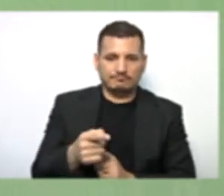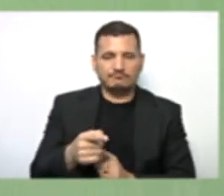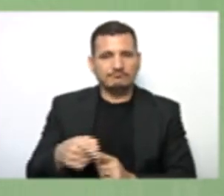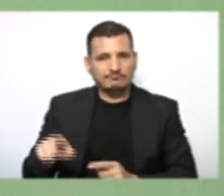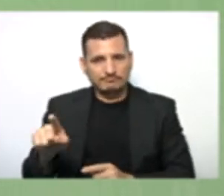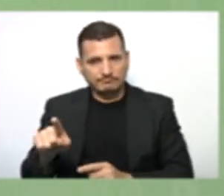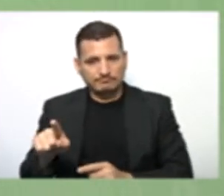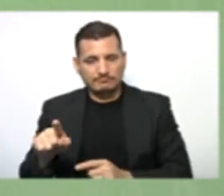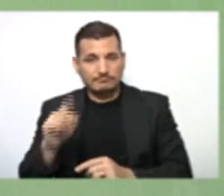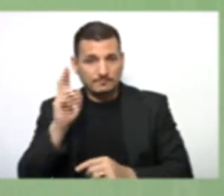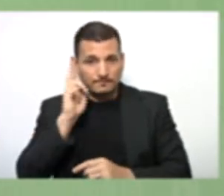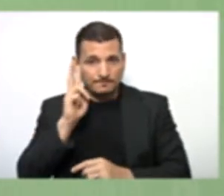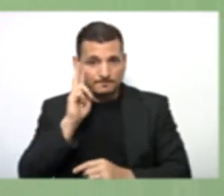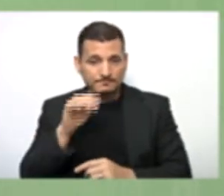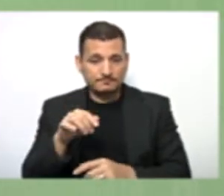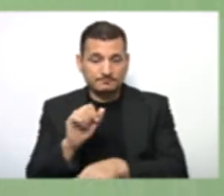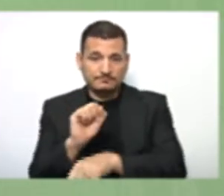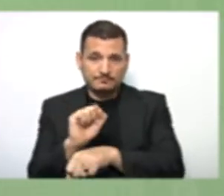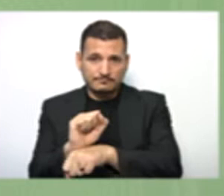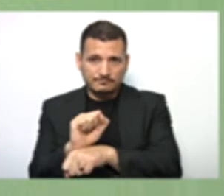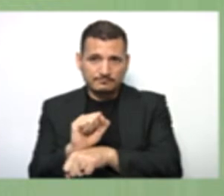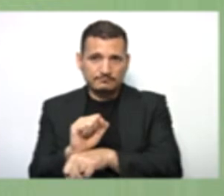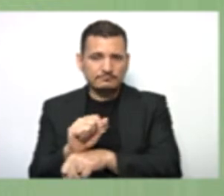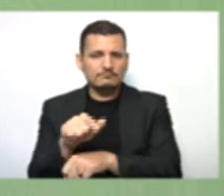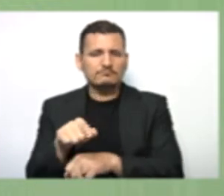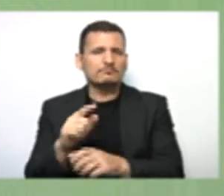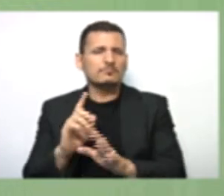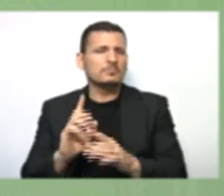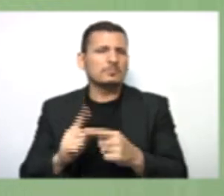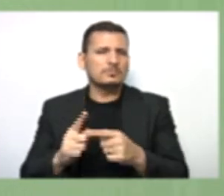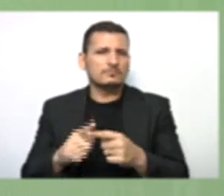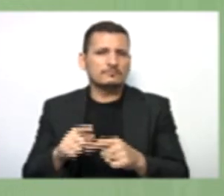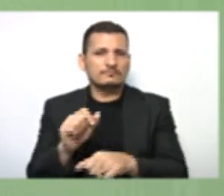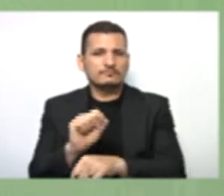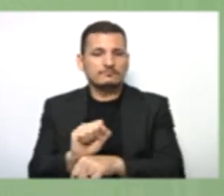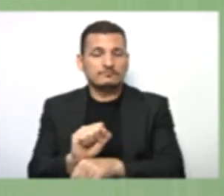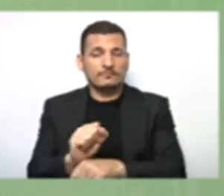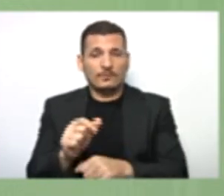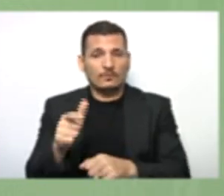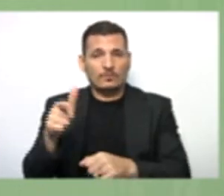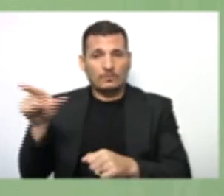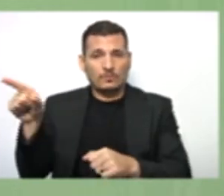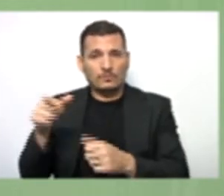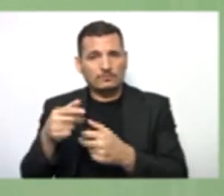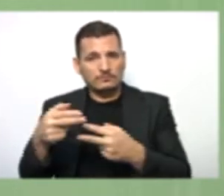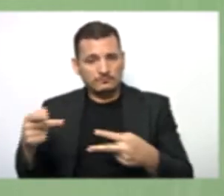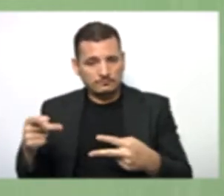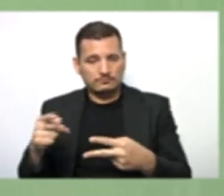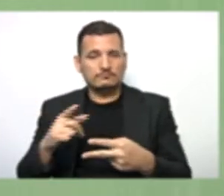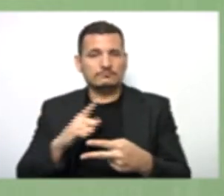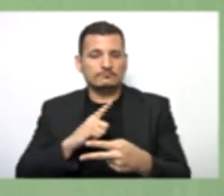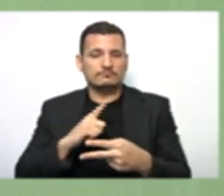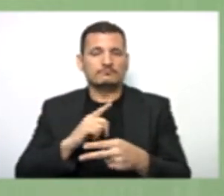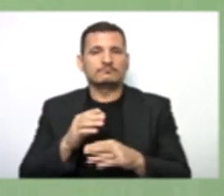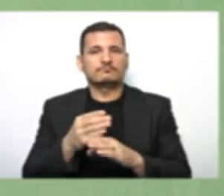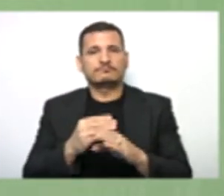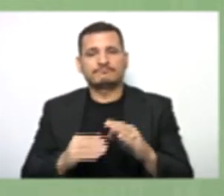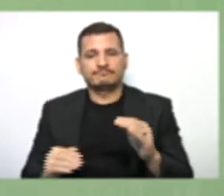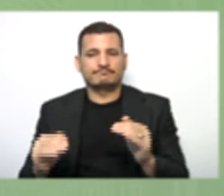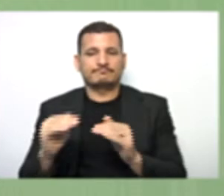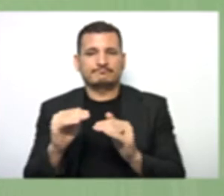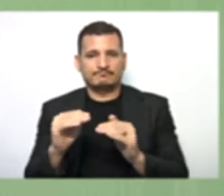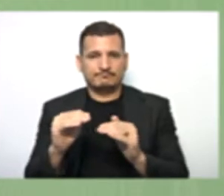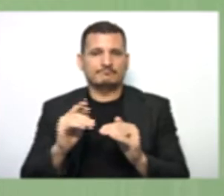Lembre-se que quando ele foi paralisado por algum motivo, alguma outra coisa entrou na fila do